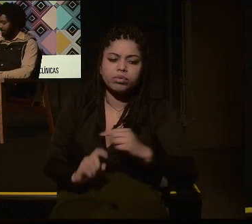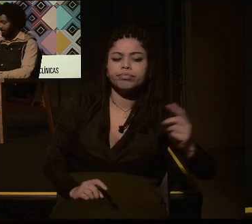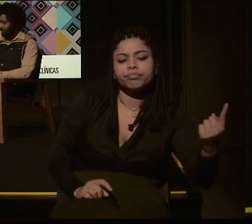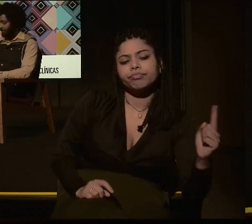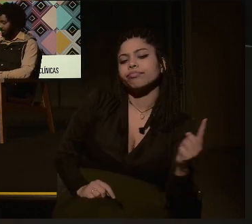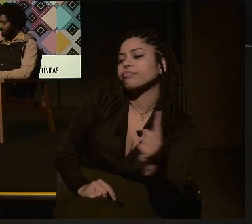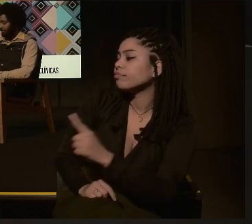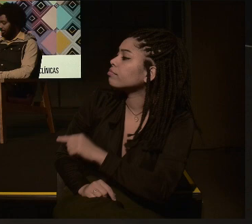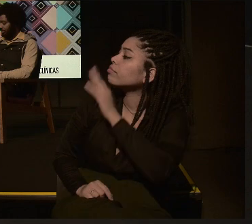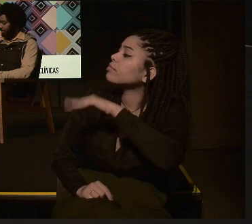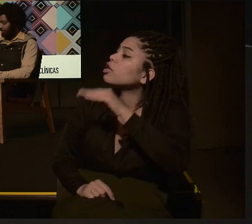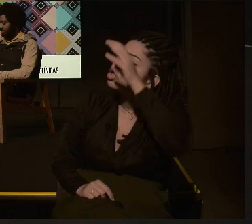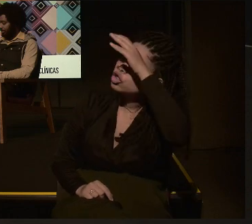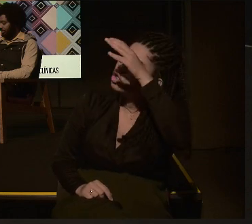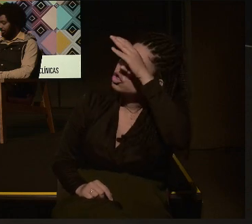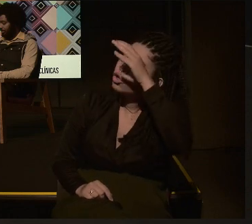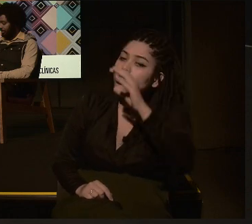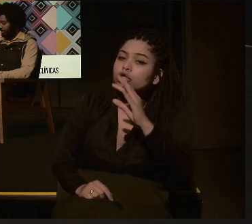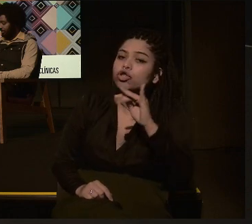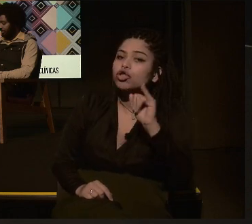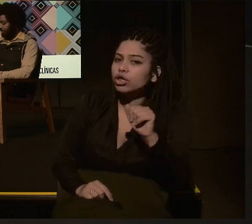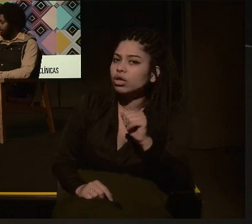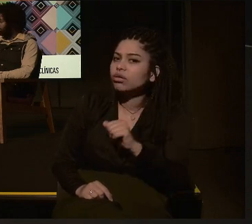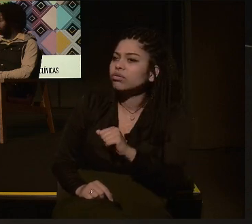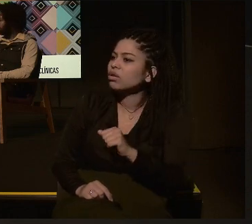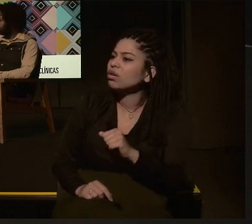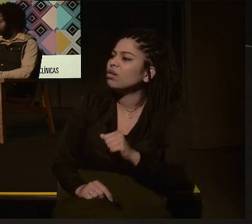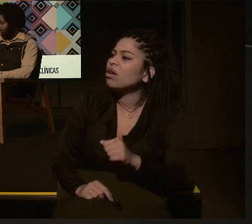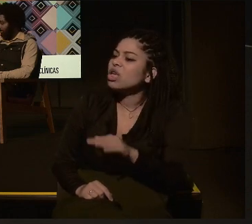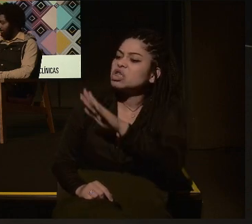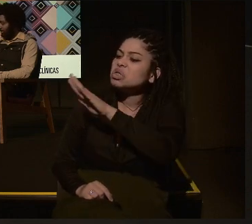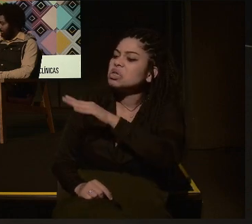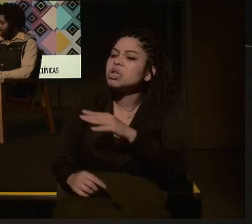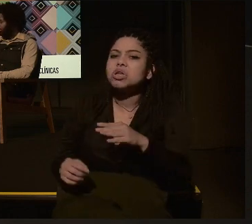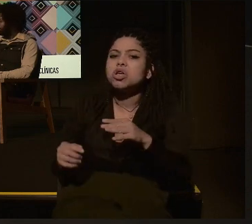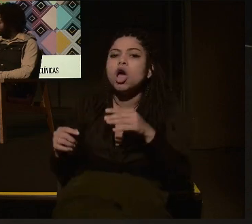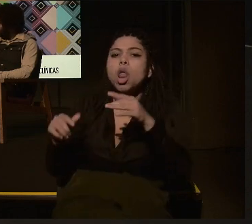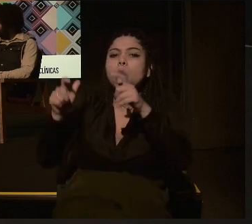tia, que lugar descriançável.